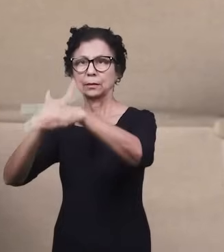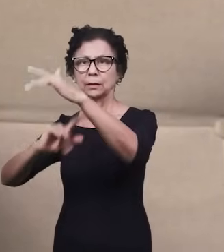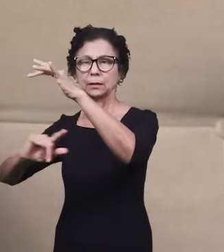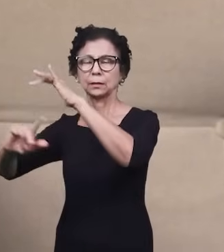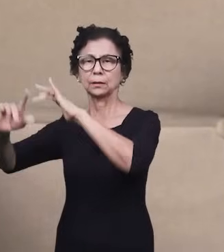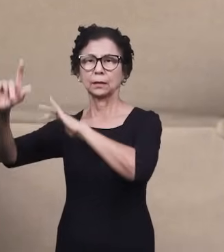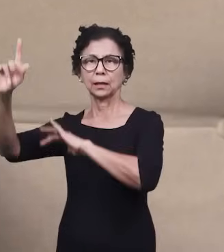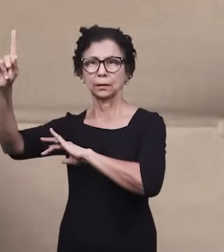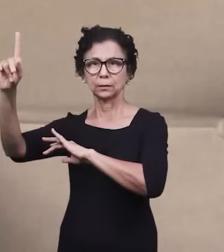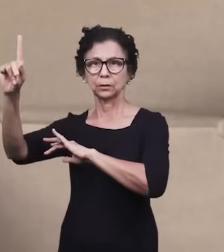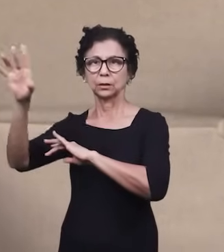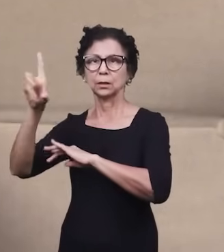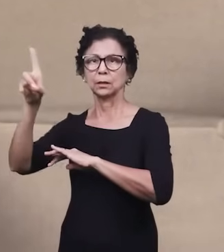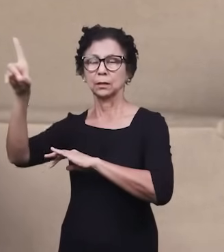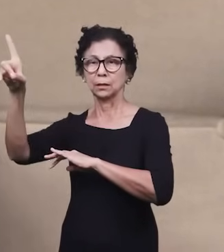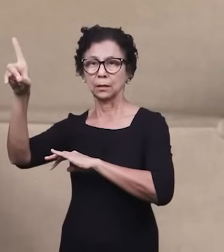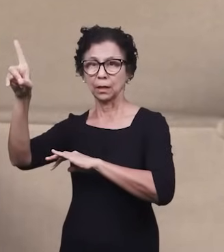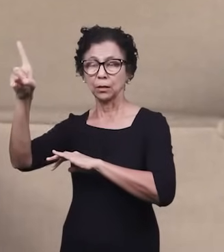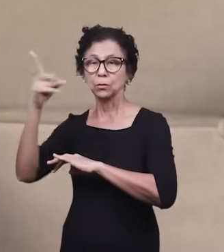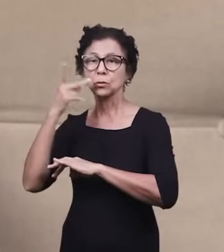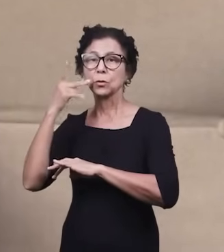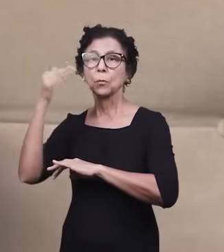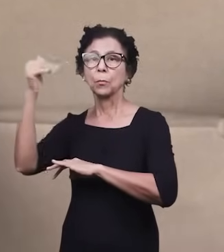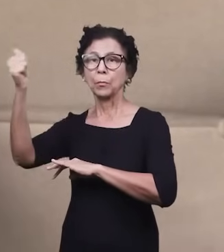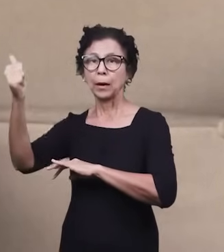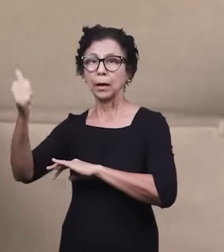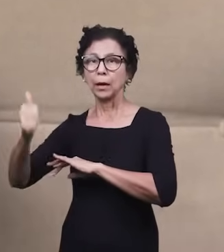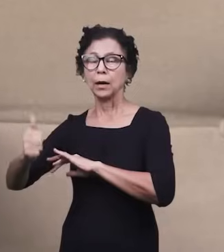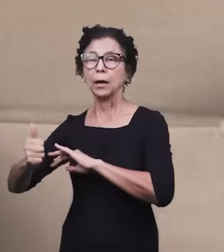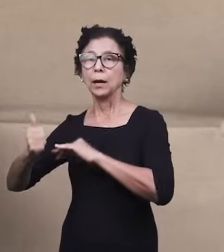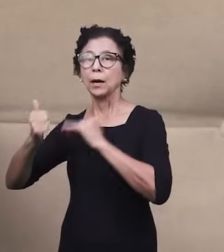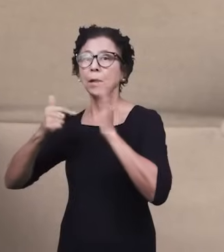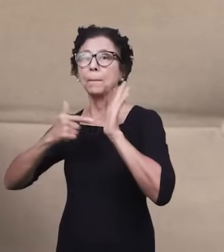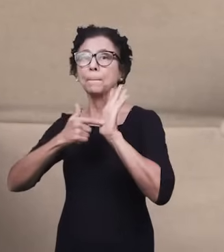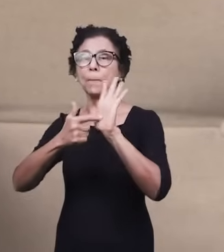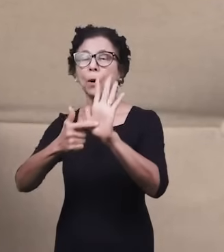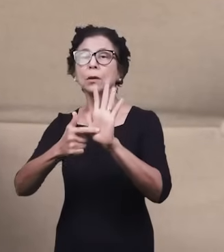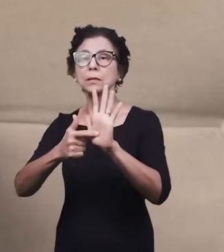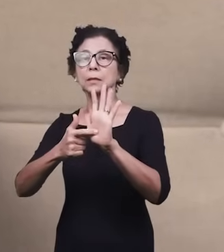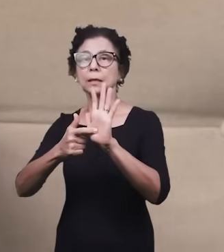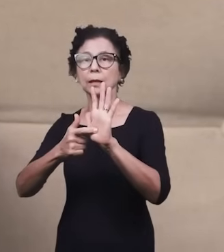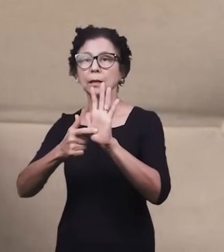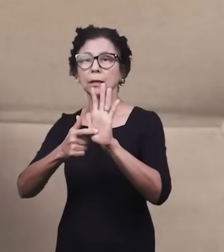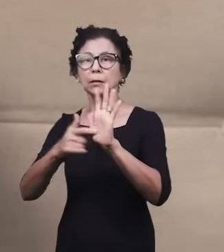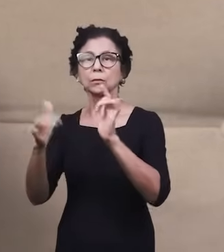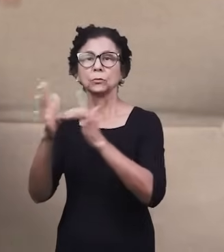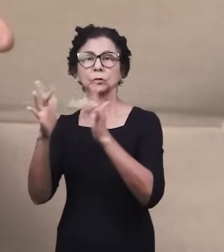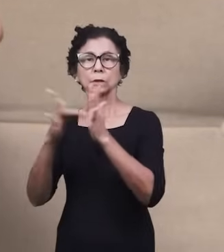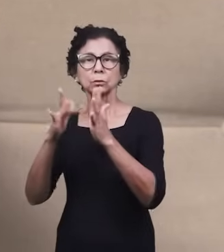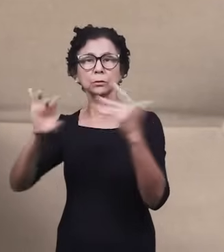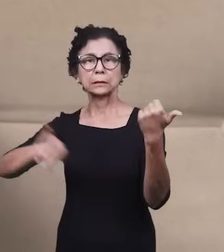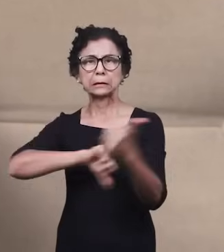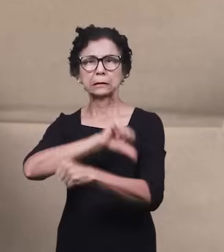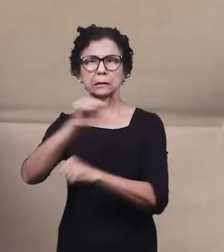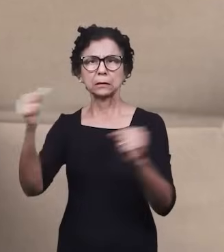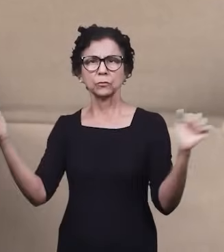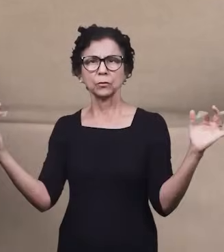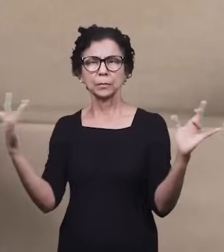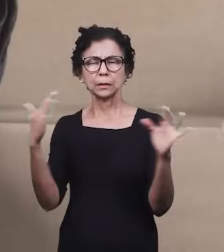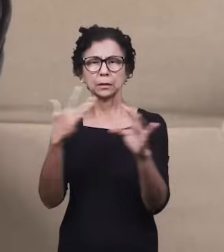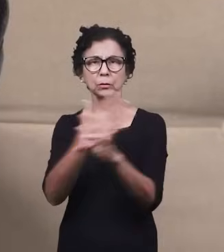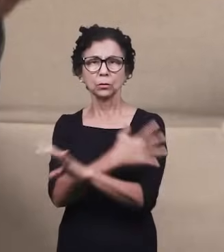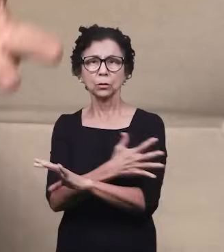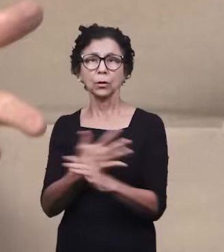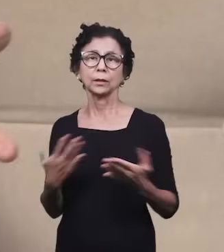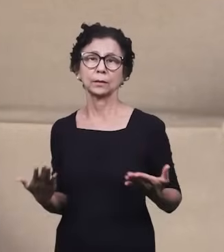Filho. Mostrando o quê? Mostrando que esse tempo profético chamado breve, é esse o tempo onde o céu vai